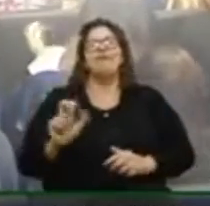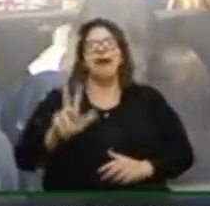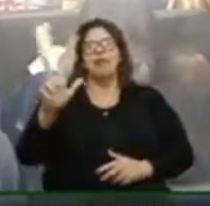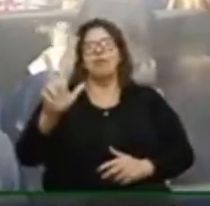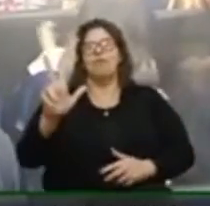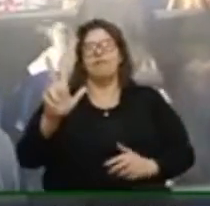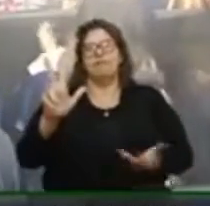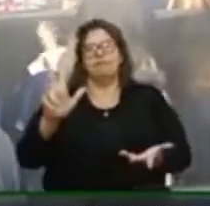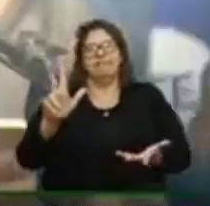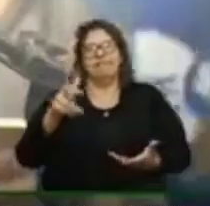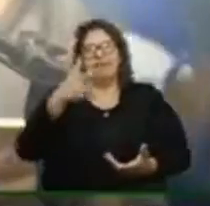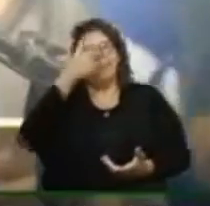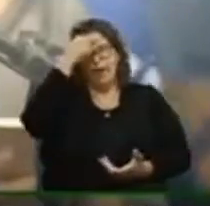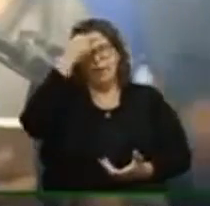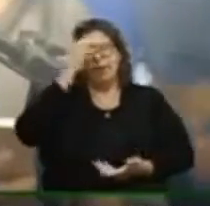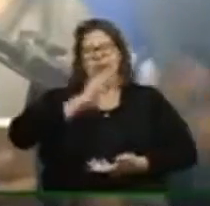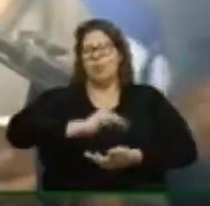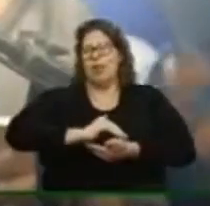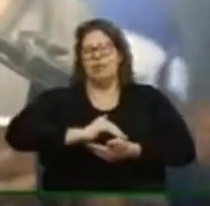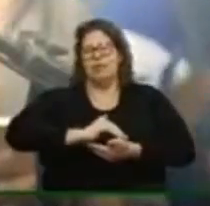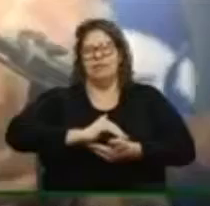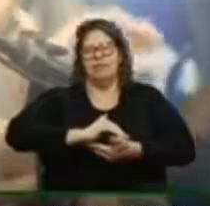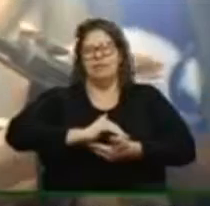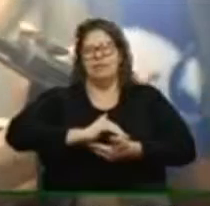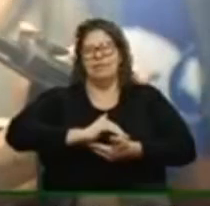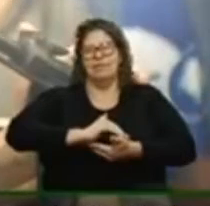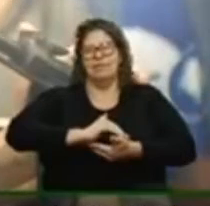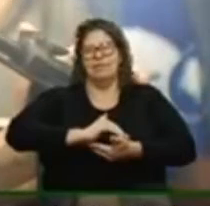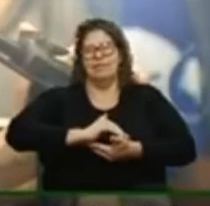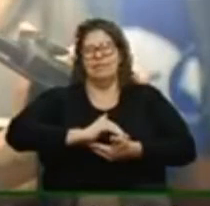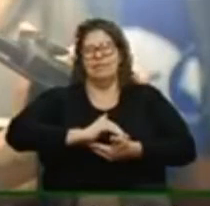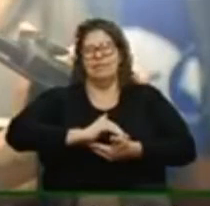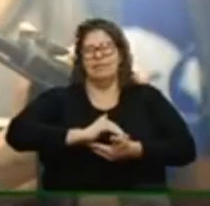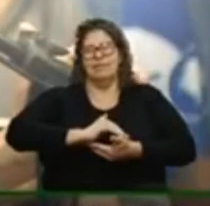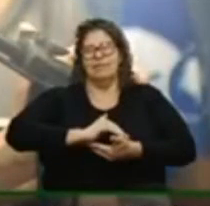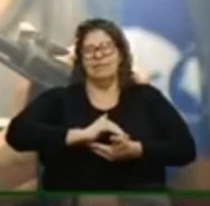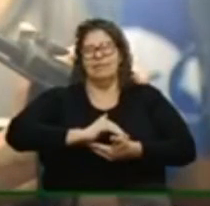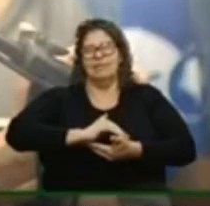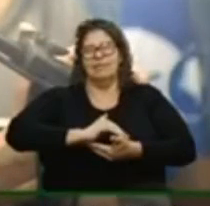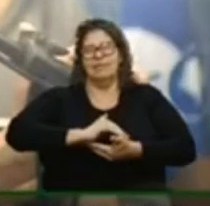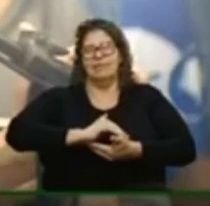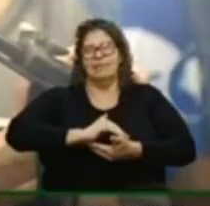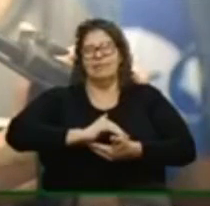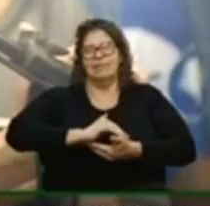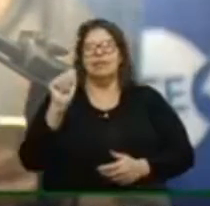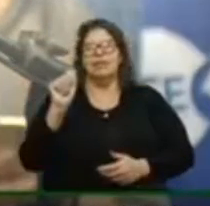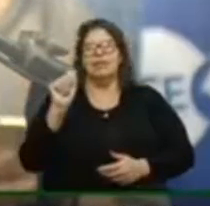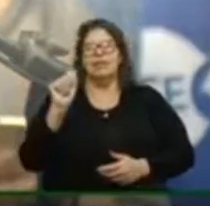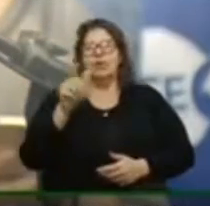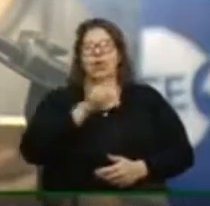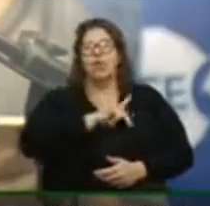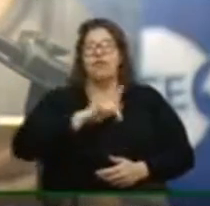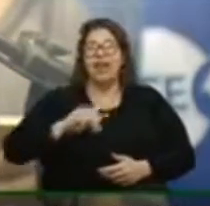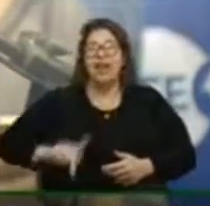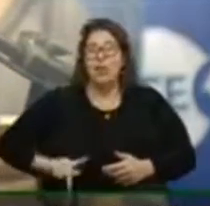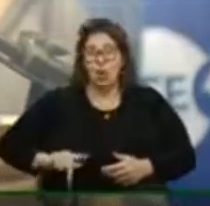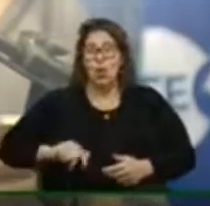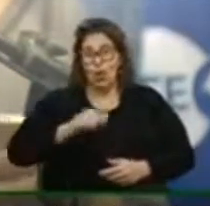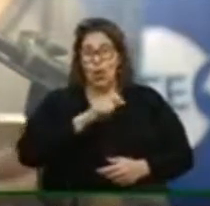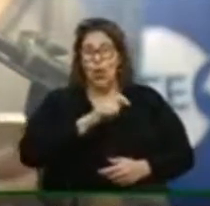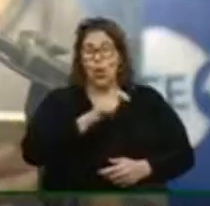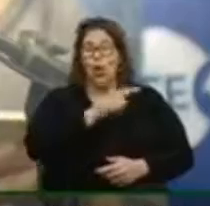milhões para vocês terem uma idéia o governador do estado grande do sul no agora